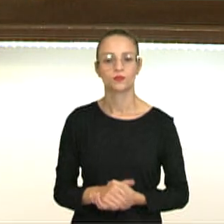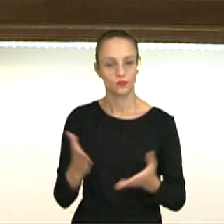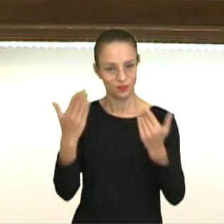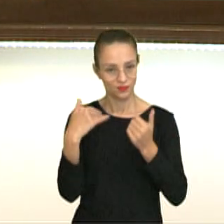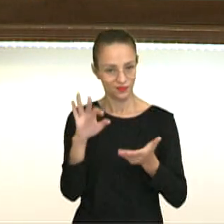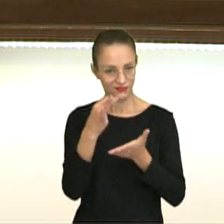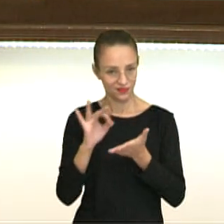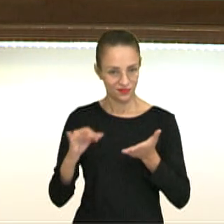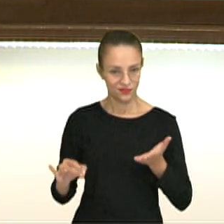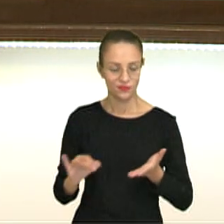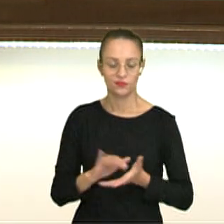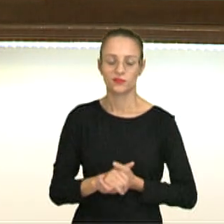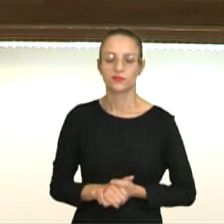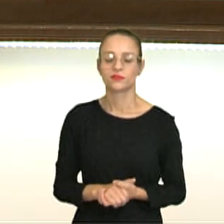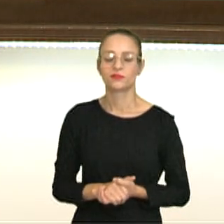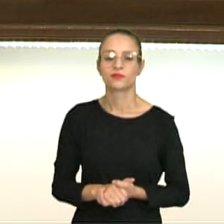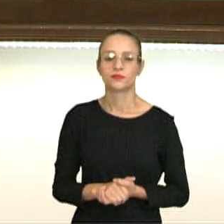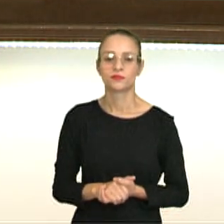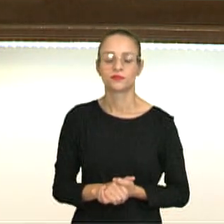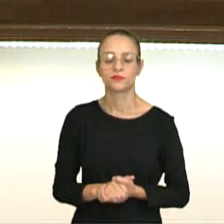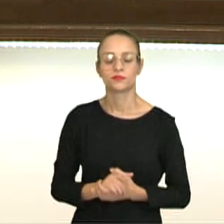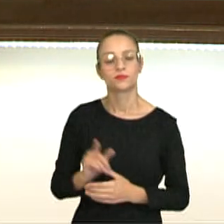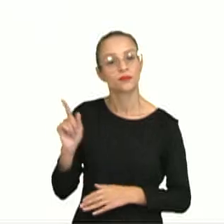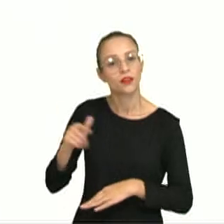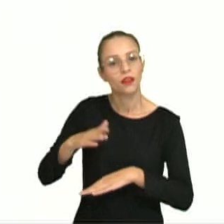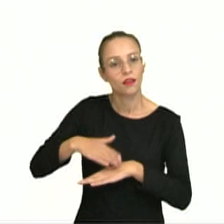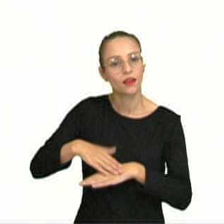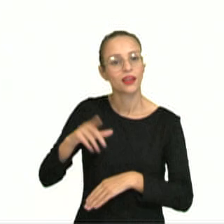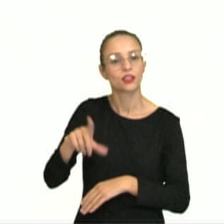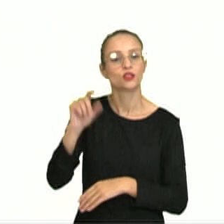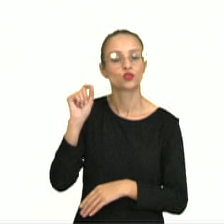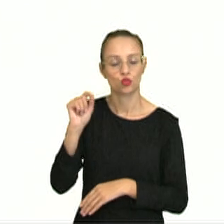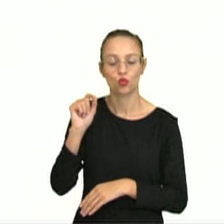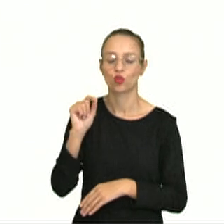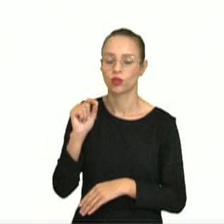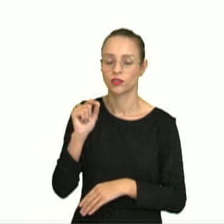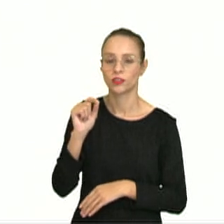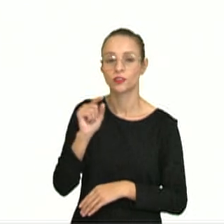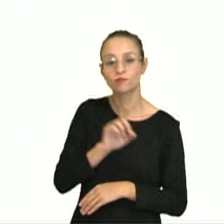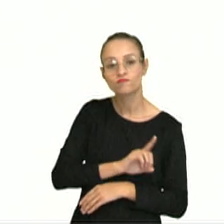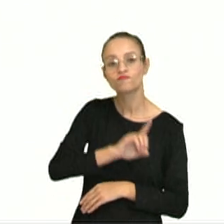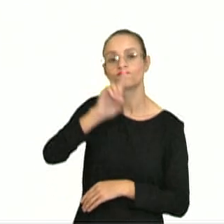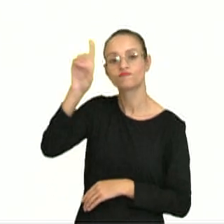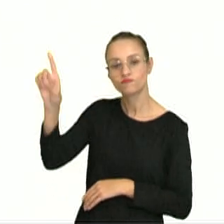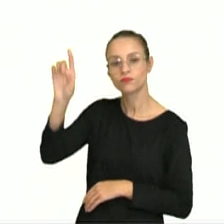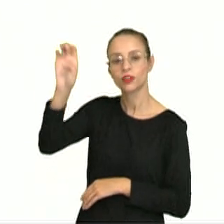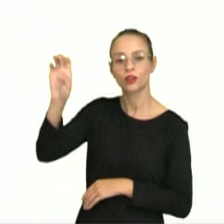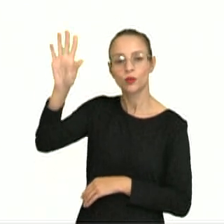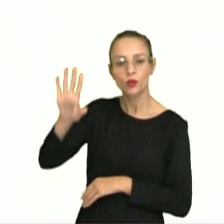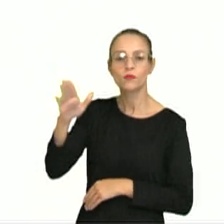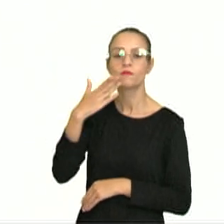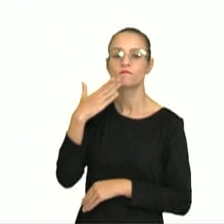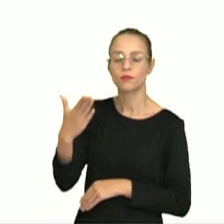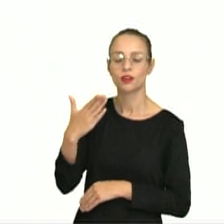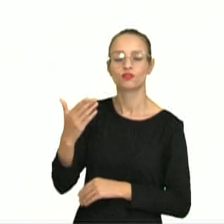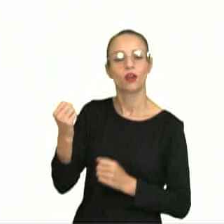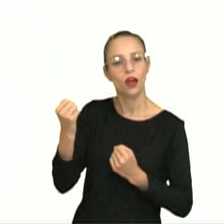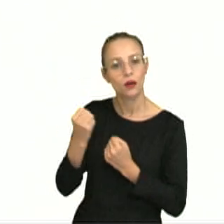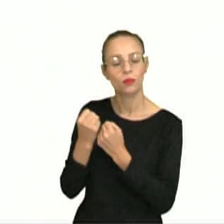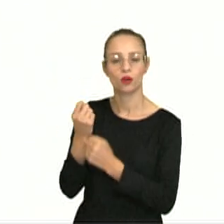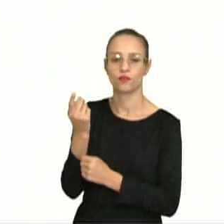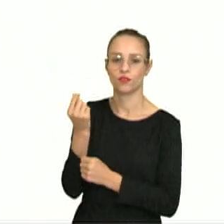Então vamos para a correção? Ele foi escolhido como diplomata e enviado à Europa para buscar apoio financeiro